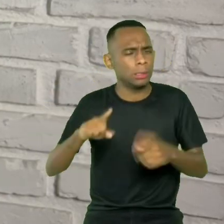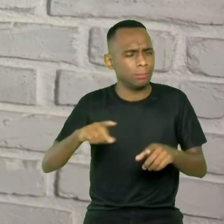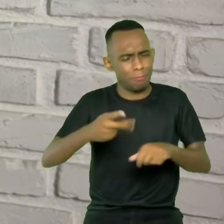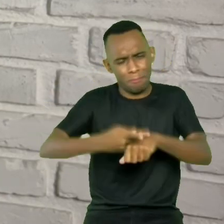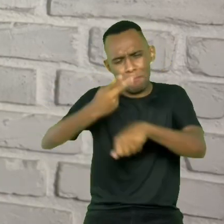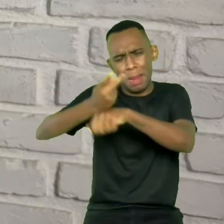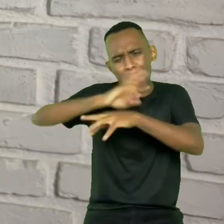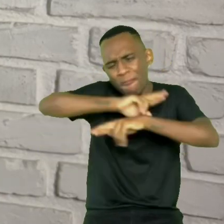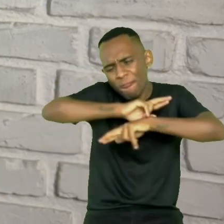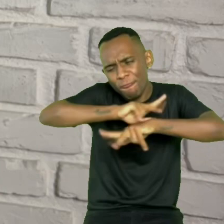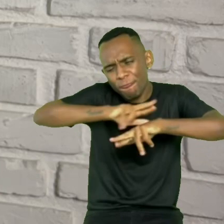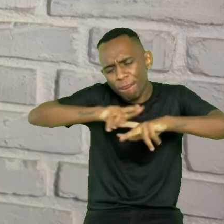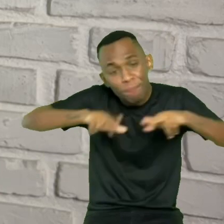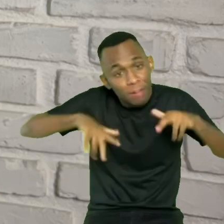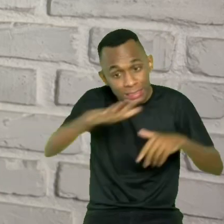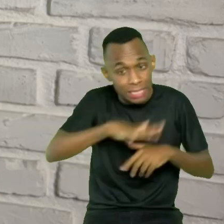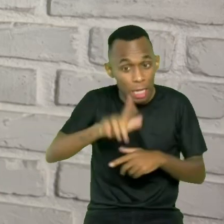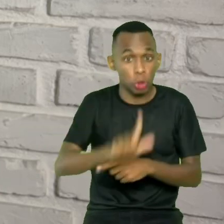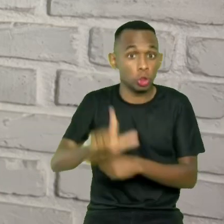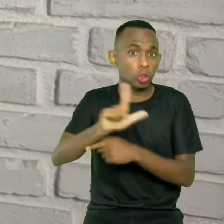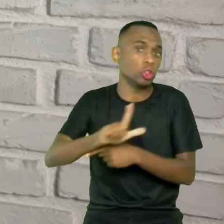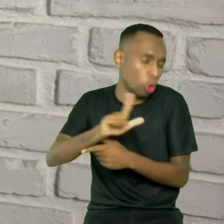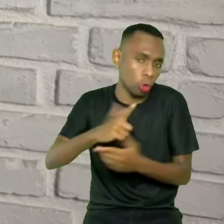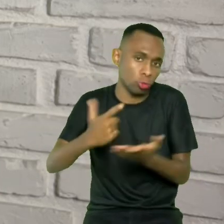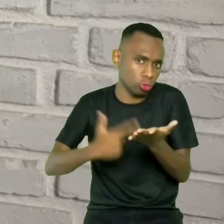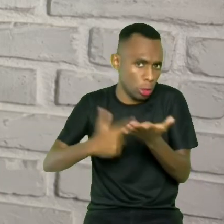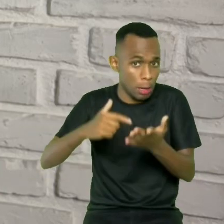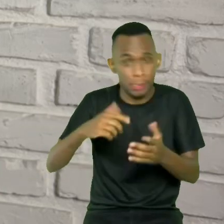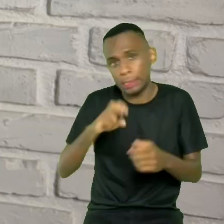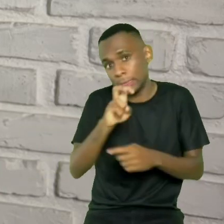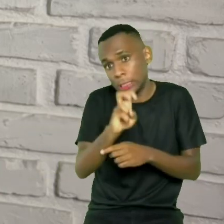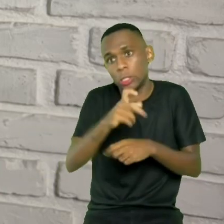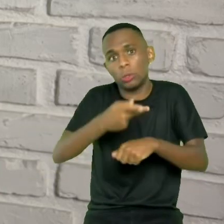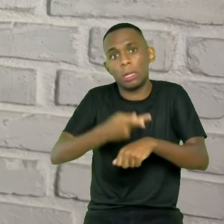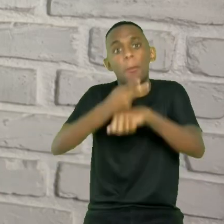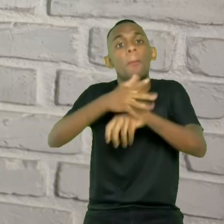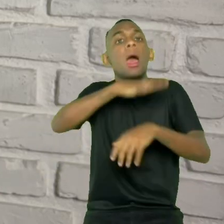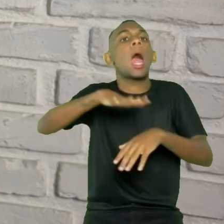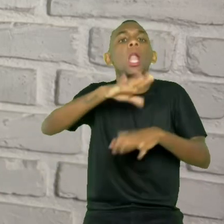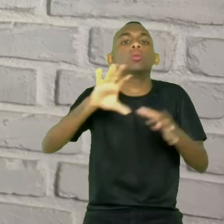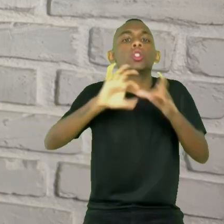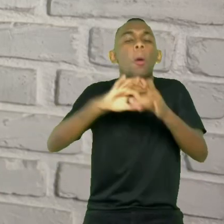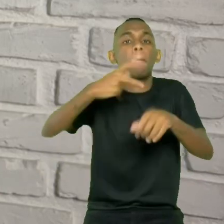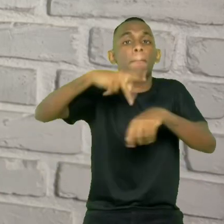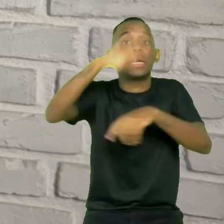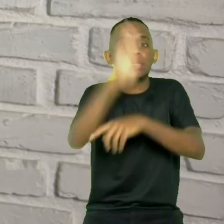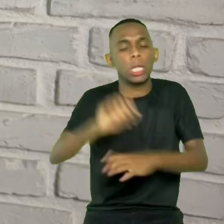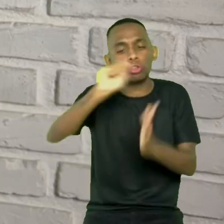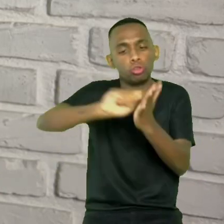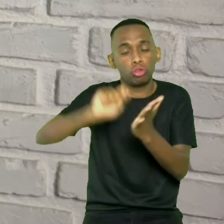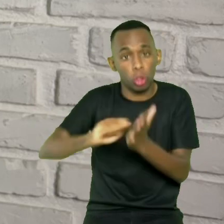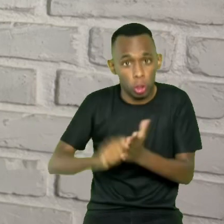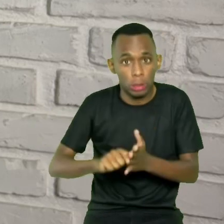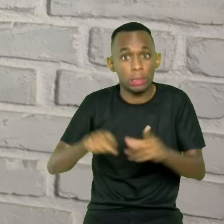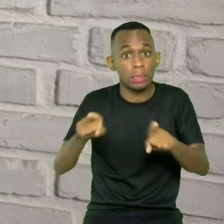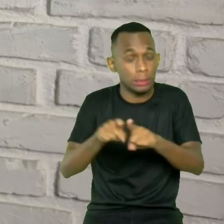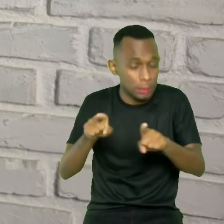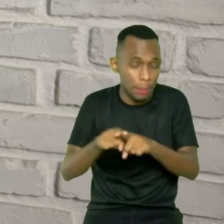literários, entre eles 5 prêmios da União Brasileira de Escritores, Prêmio Mater Dei de